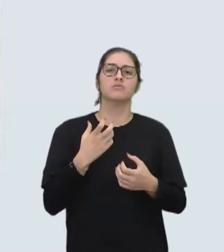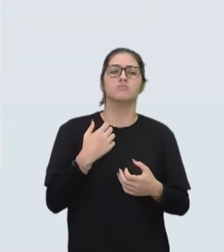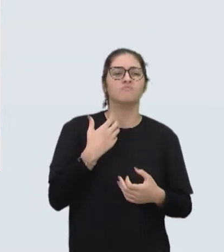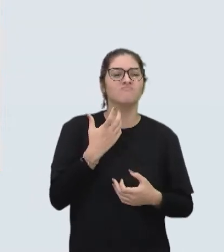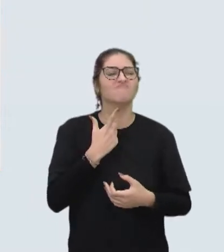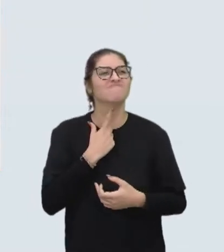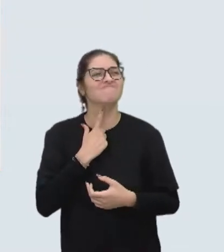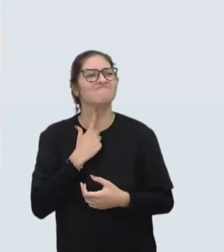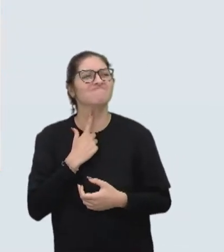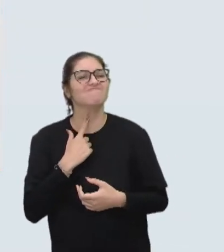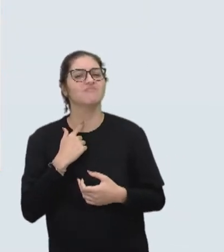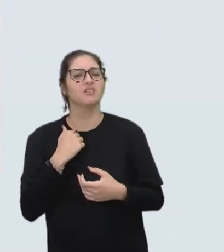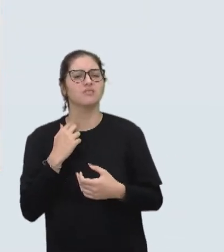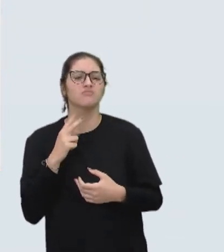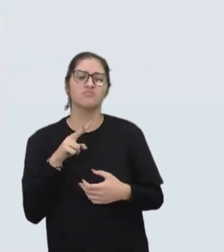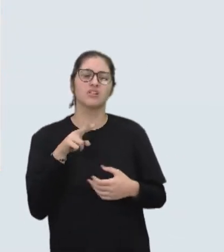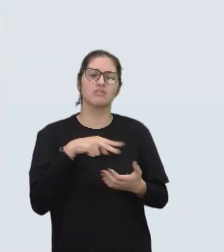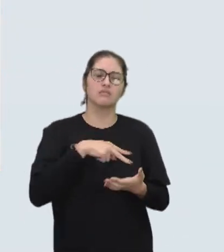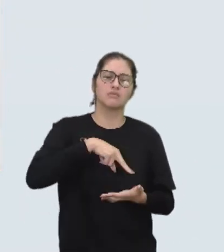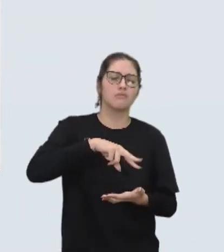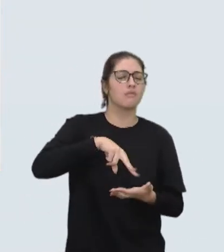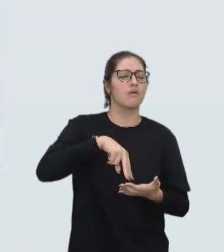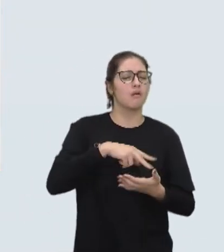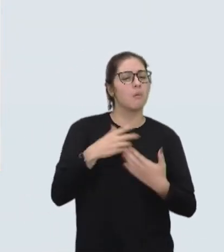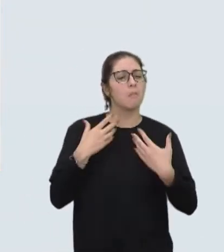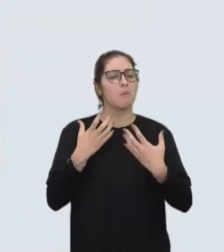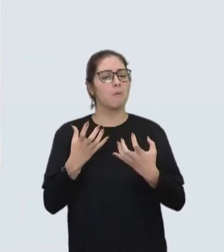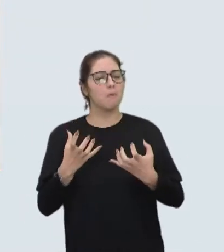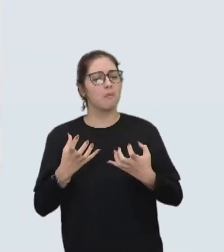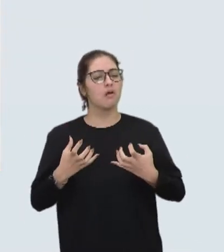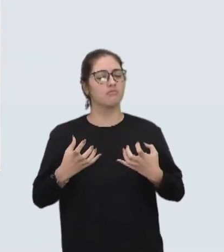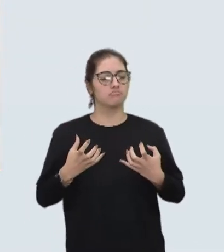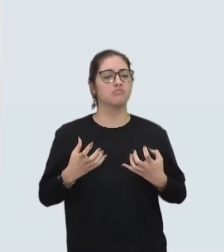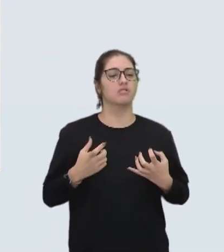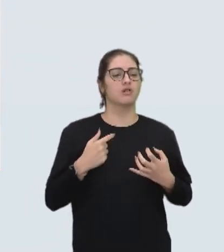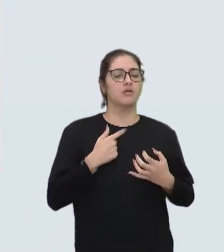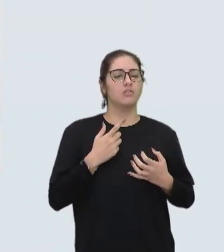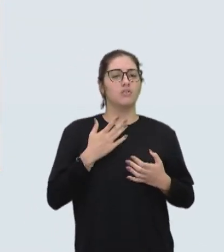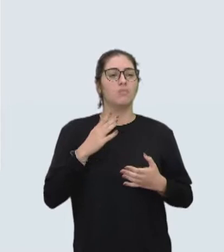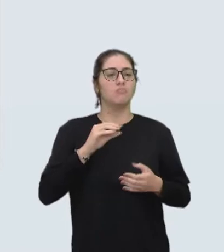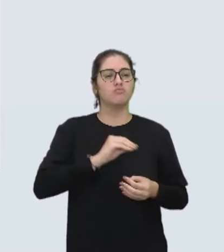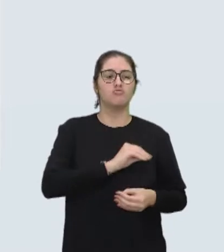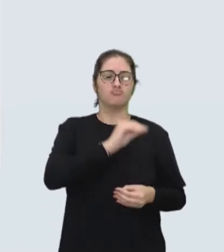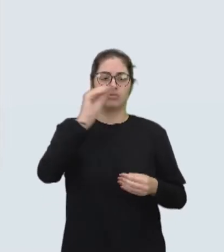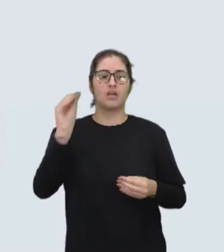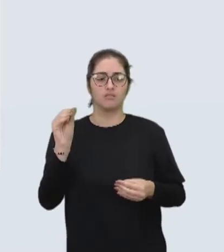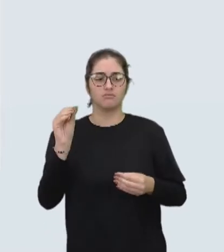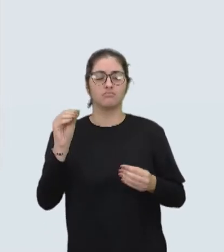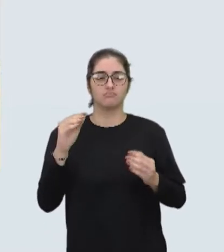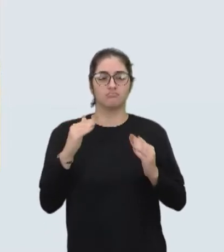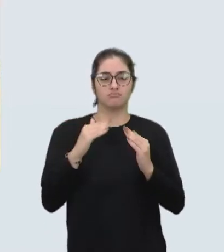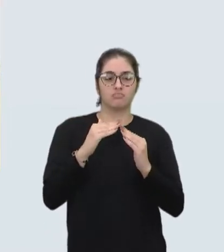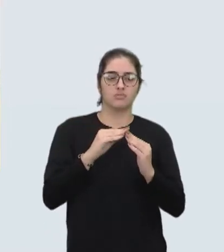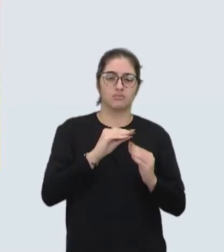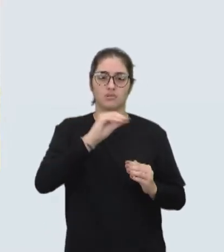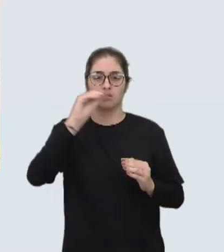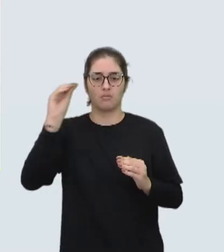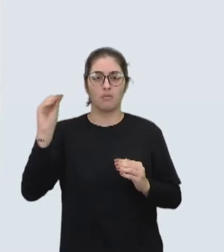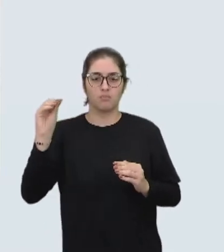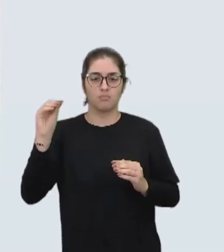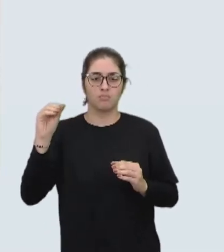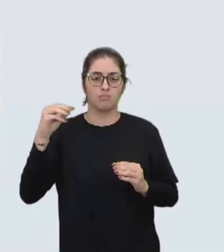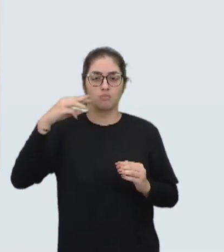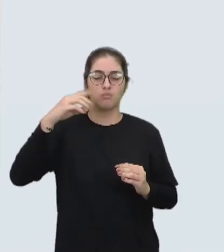maior pela dança e mudei de cidade, transferi, morava em Montes Claros, em